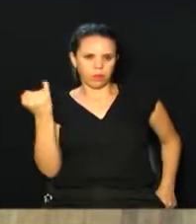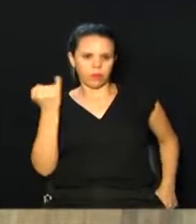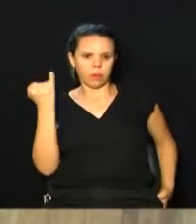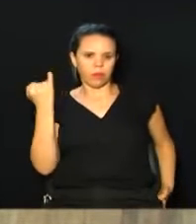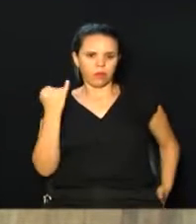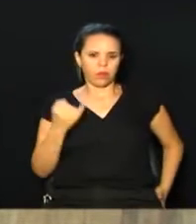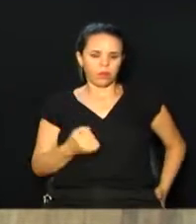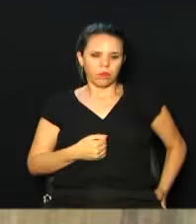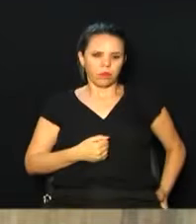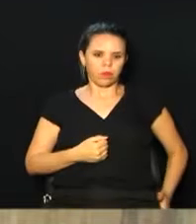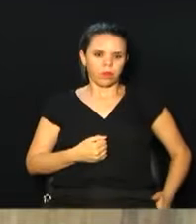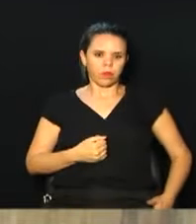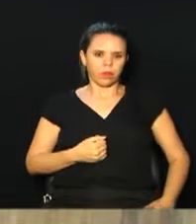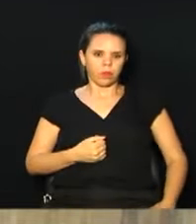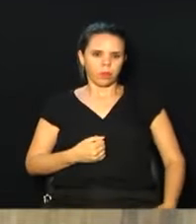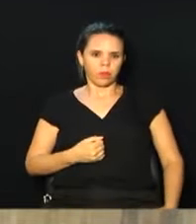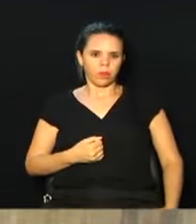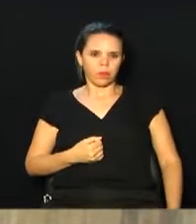importante.